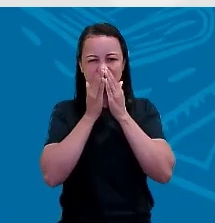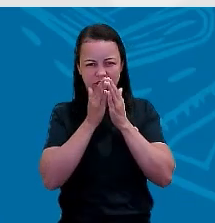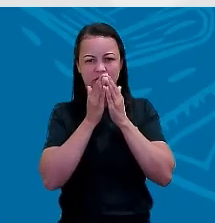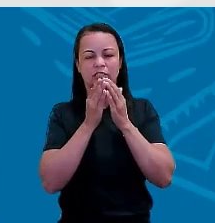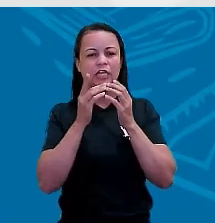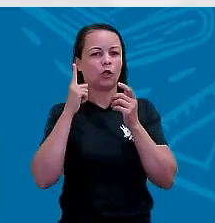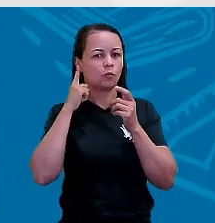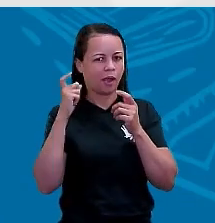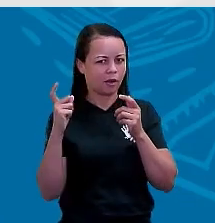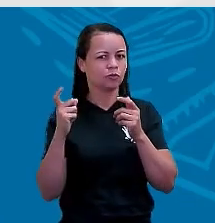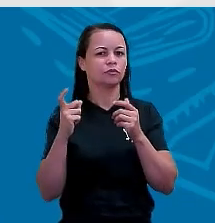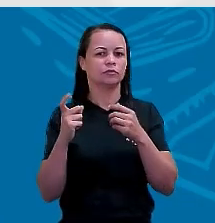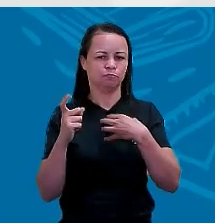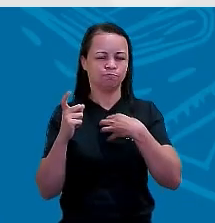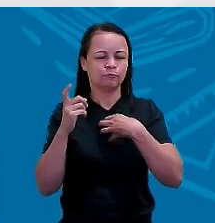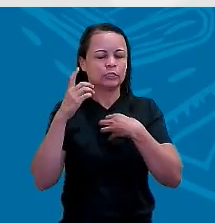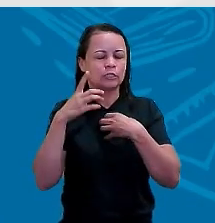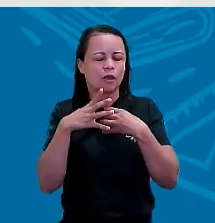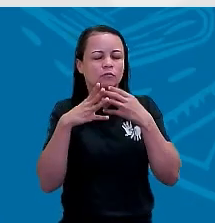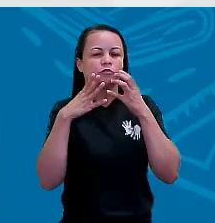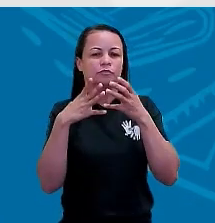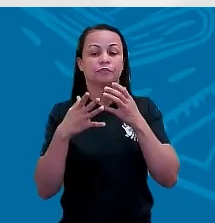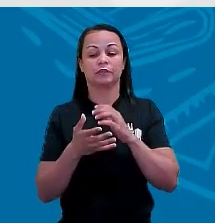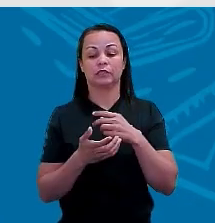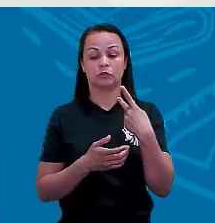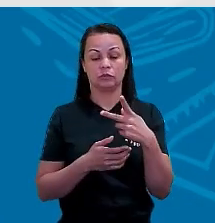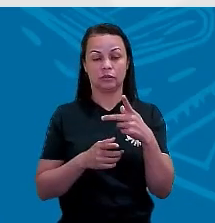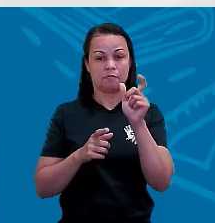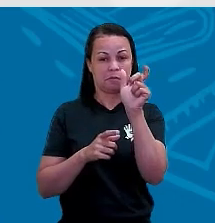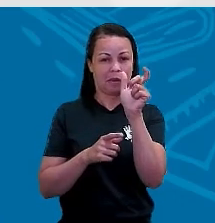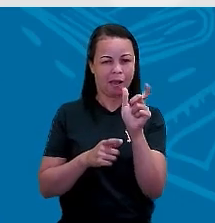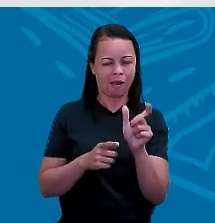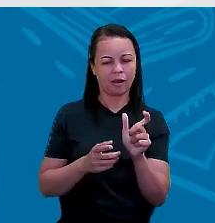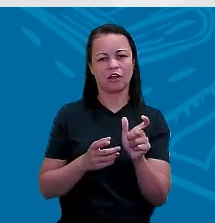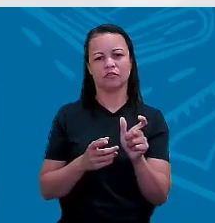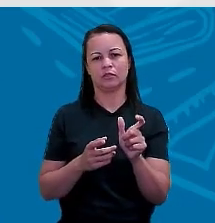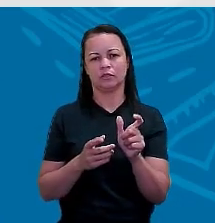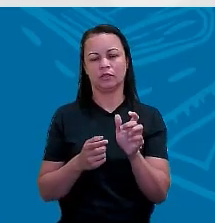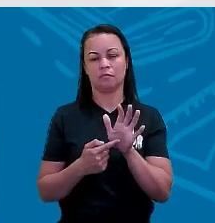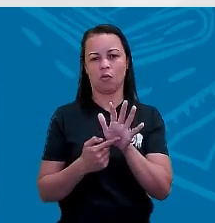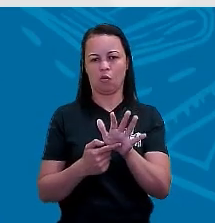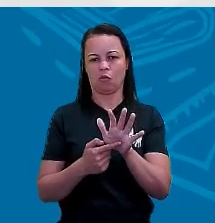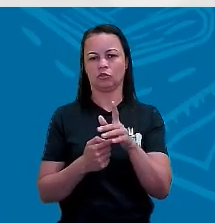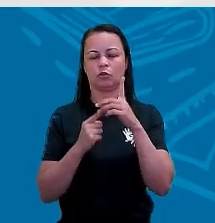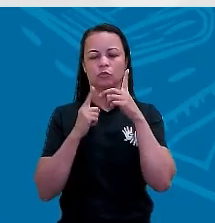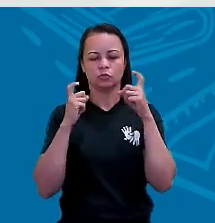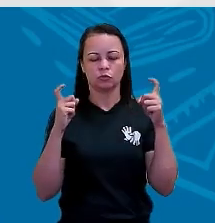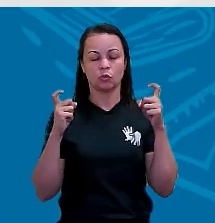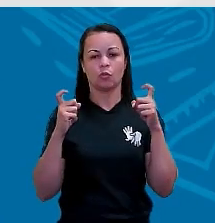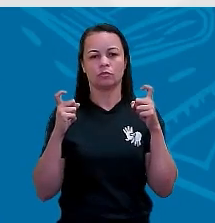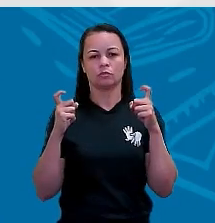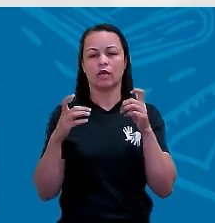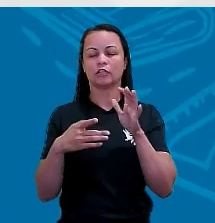esse atichim. Então, todas essas palavras que expressam os sons chamamos